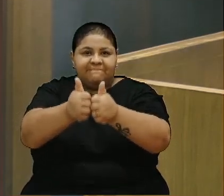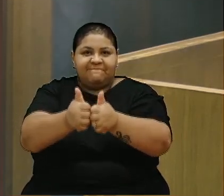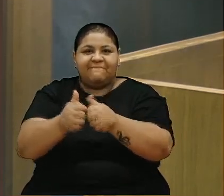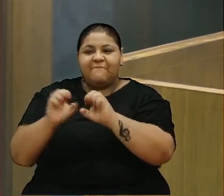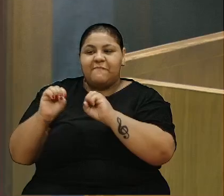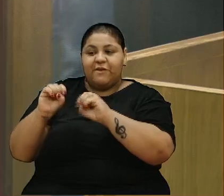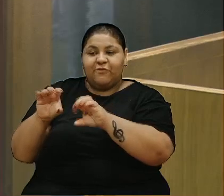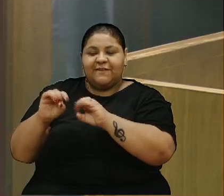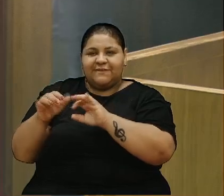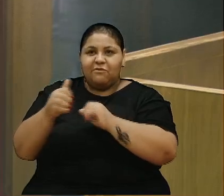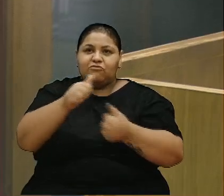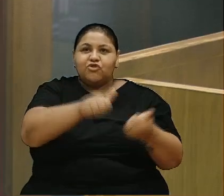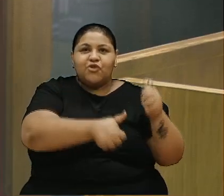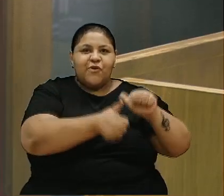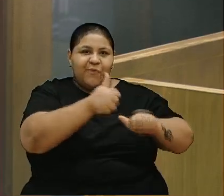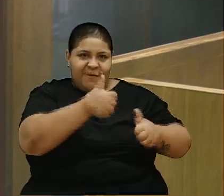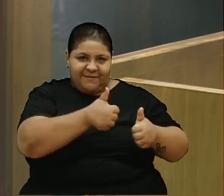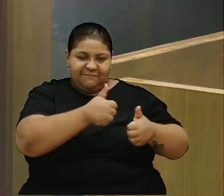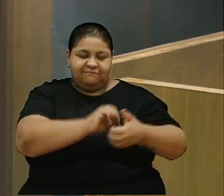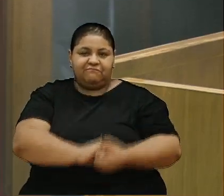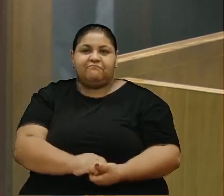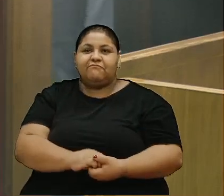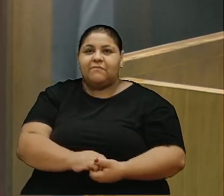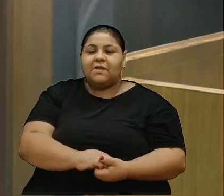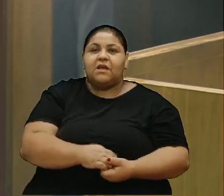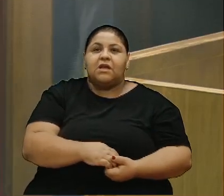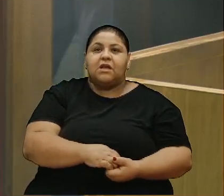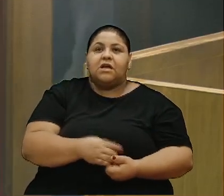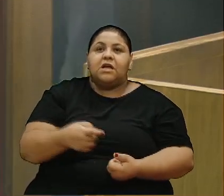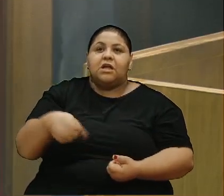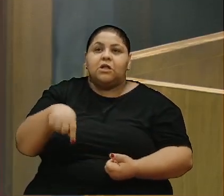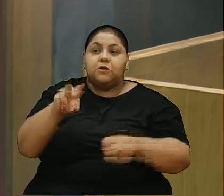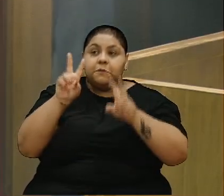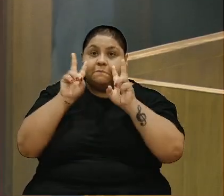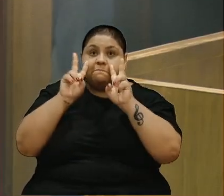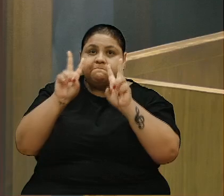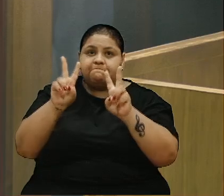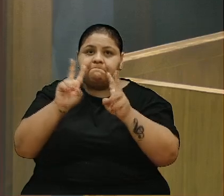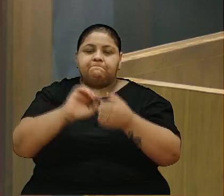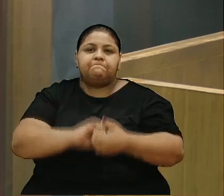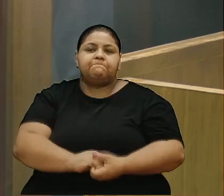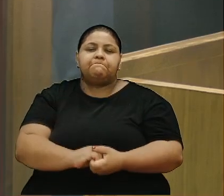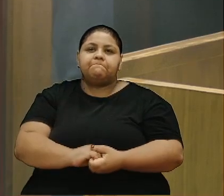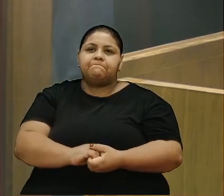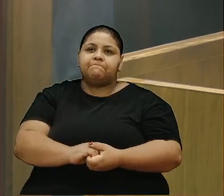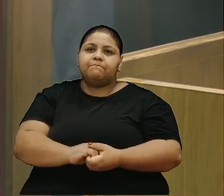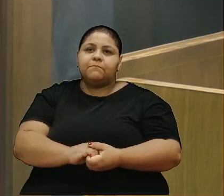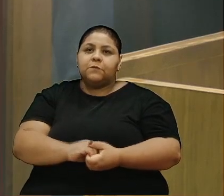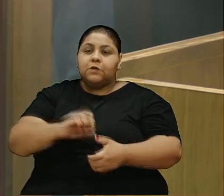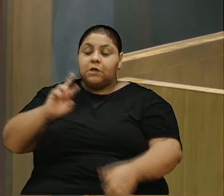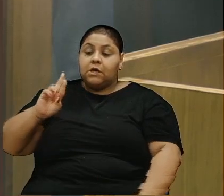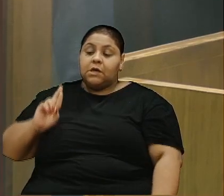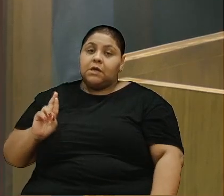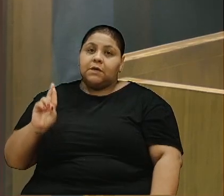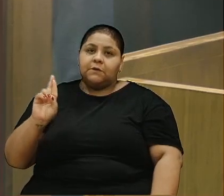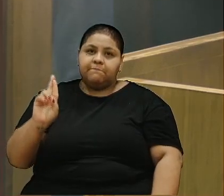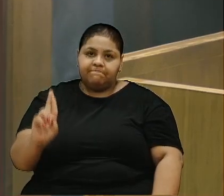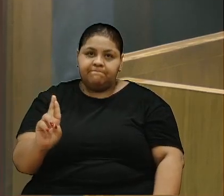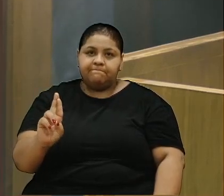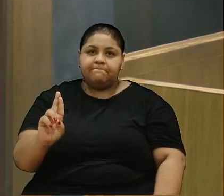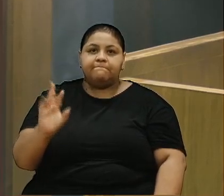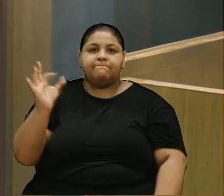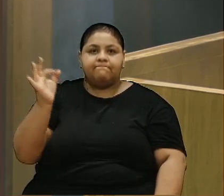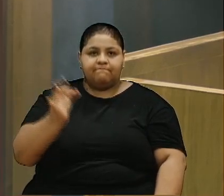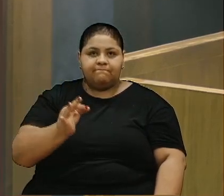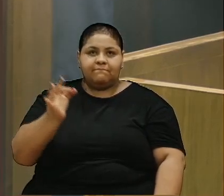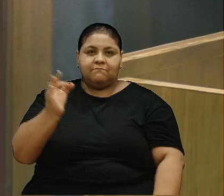qualidade. A nossa visão, ser referência e excelência